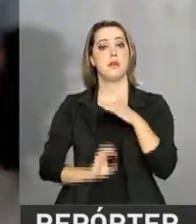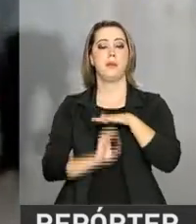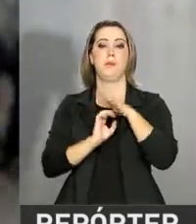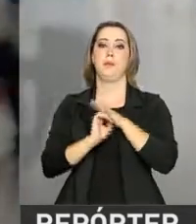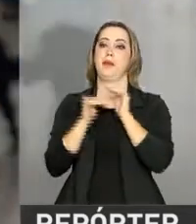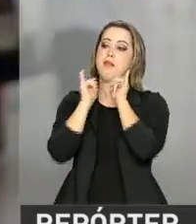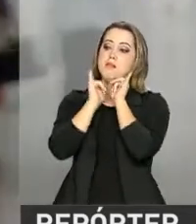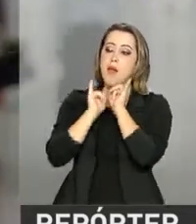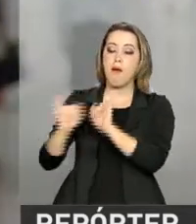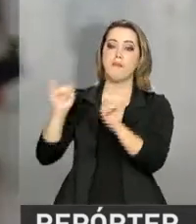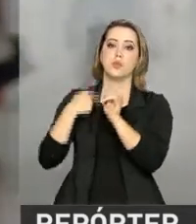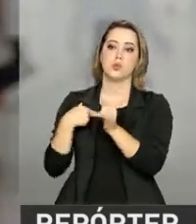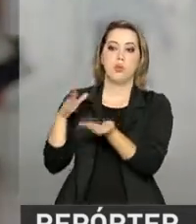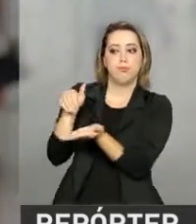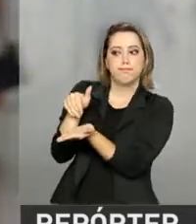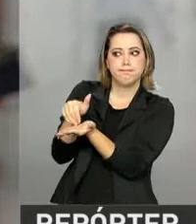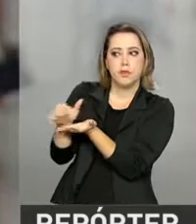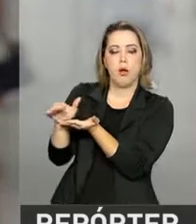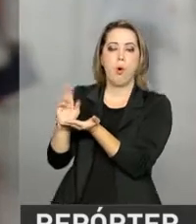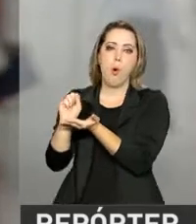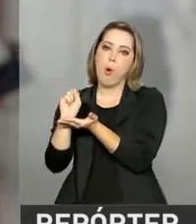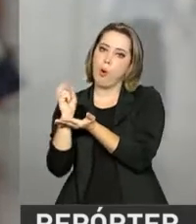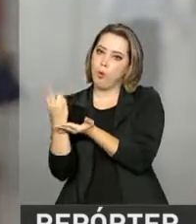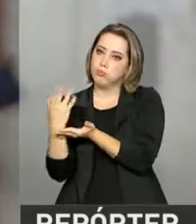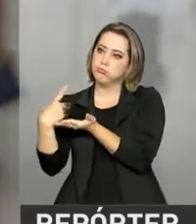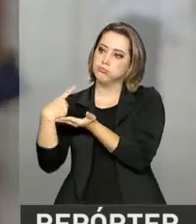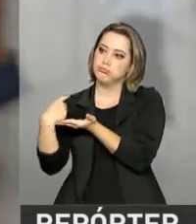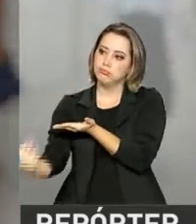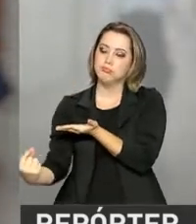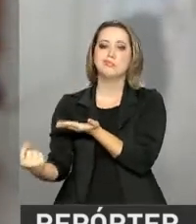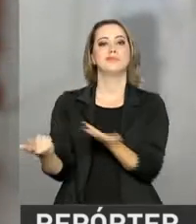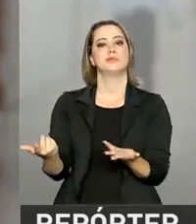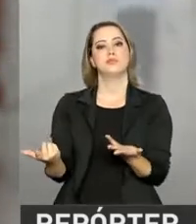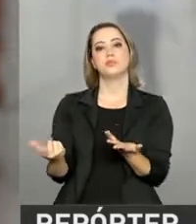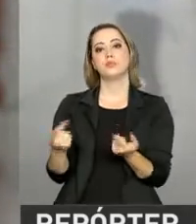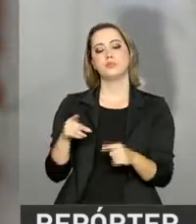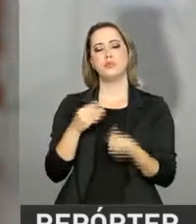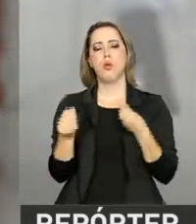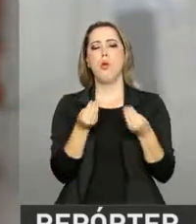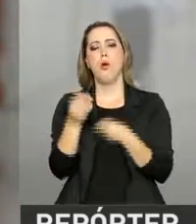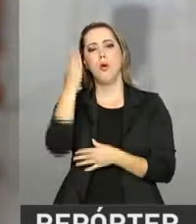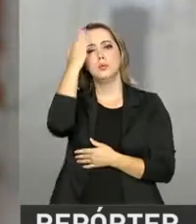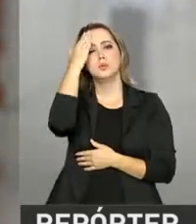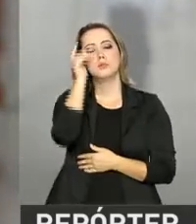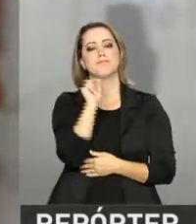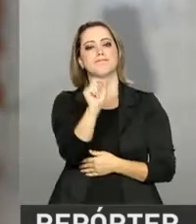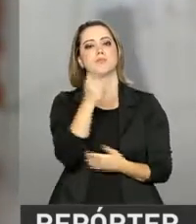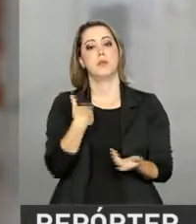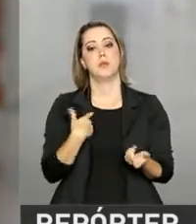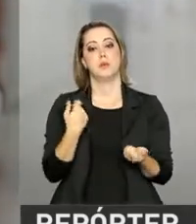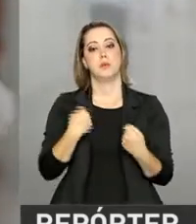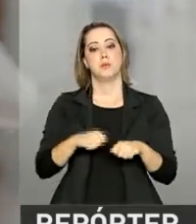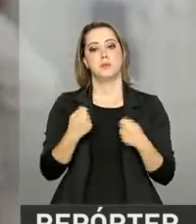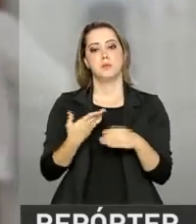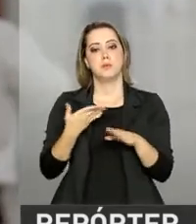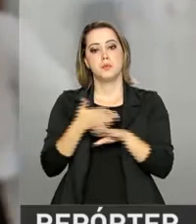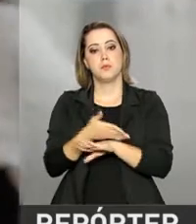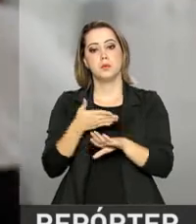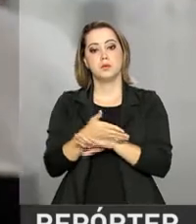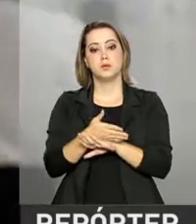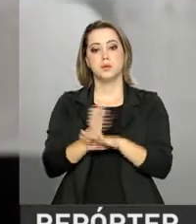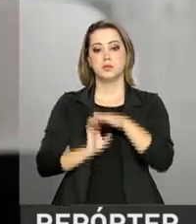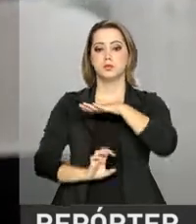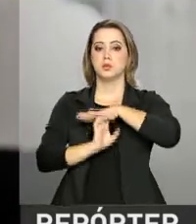caixa o cadastro do stf não tem essa informação como fazer para realizar ele basta pedir para que a